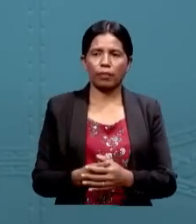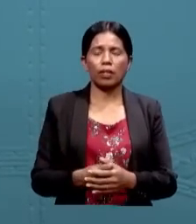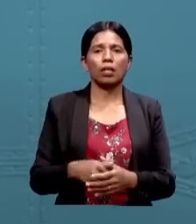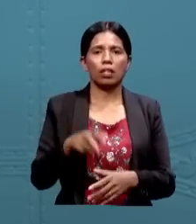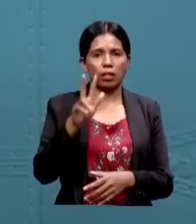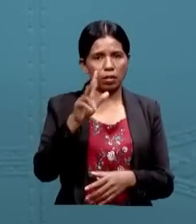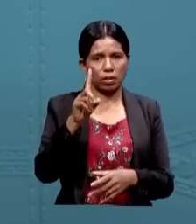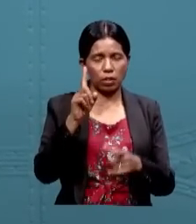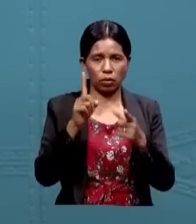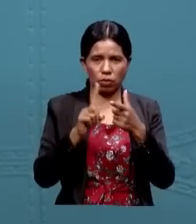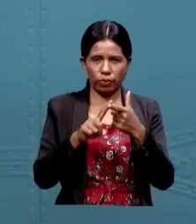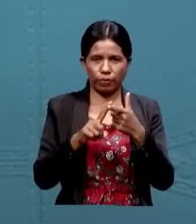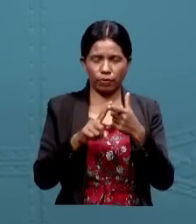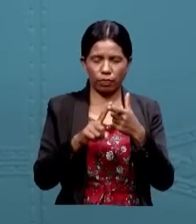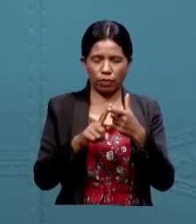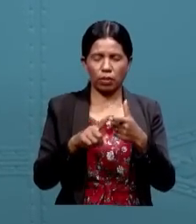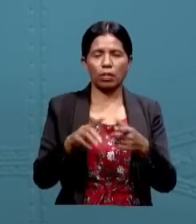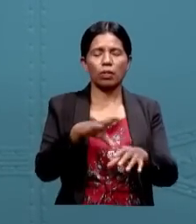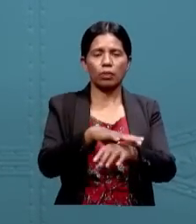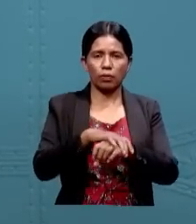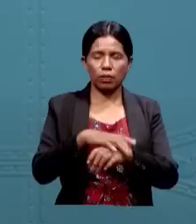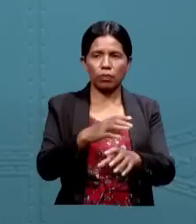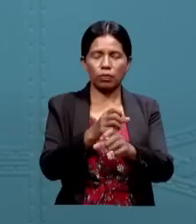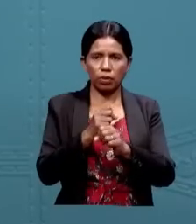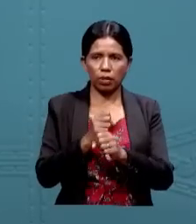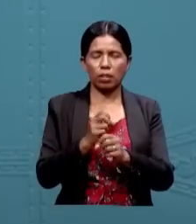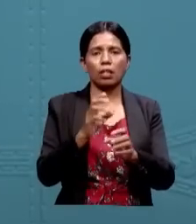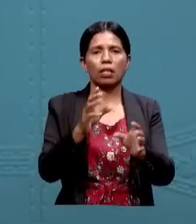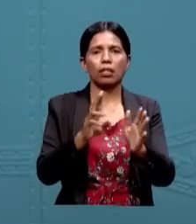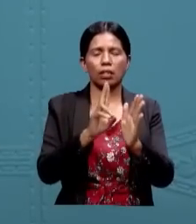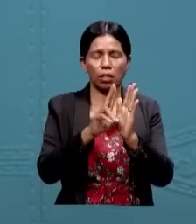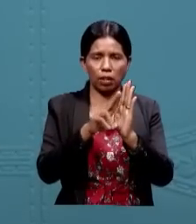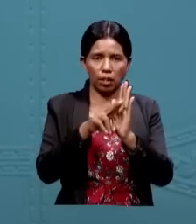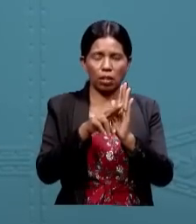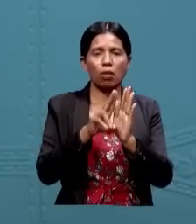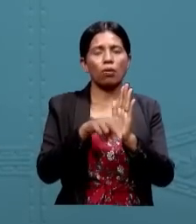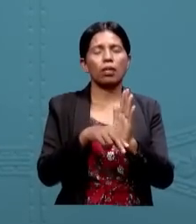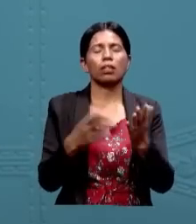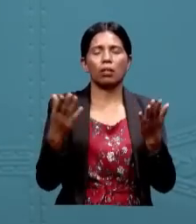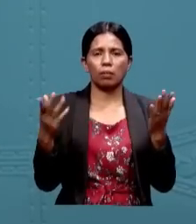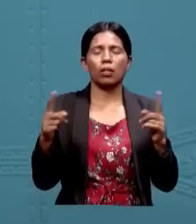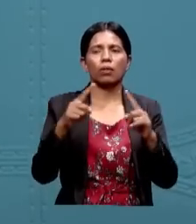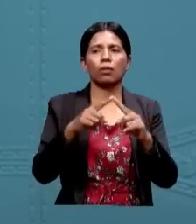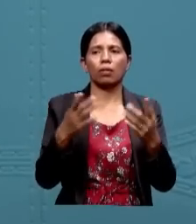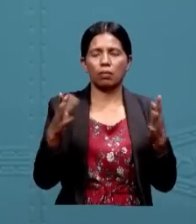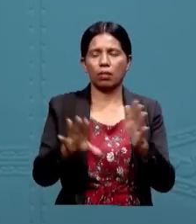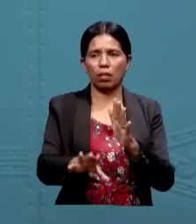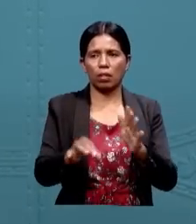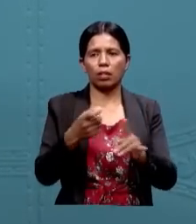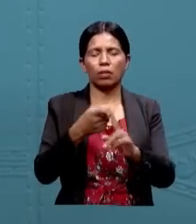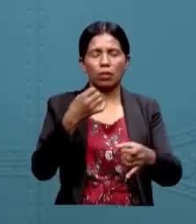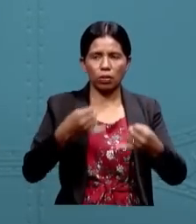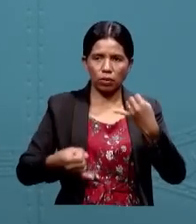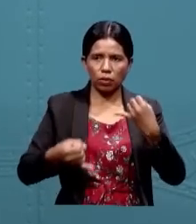Segundo, busca tem que halo ia ora sida nebe, toida nebe. Retan ti autorização de juiz